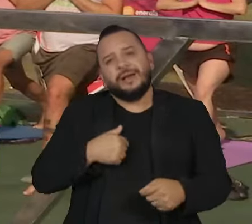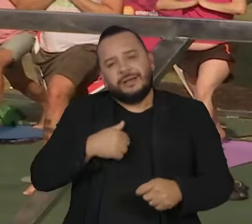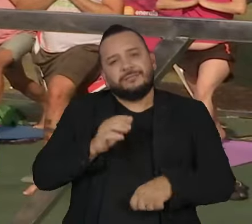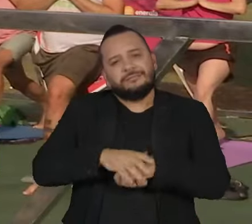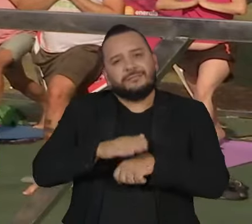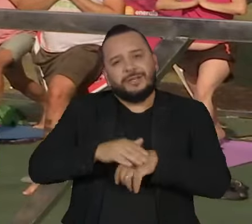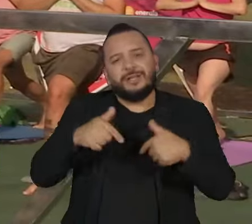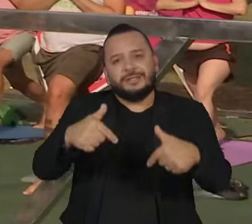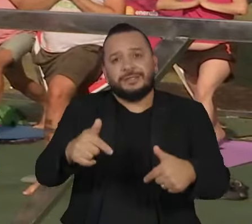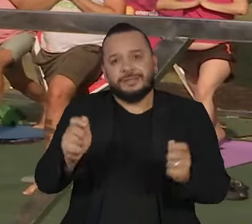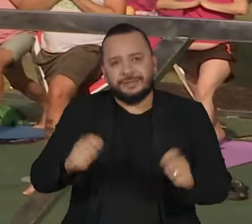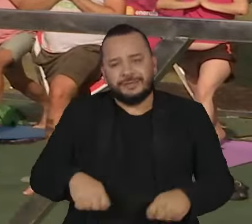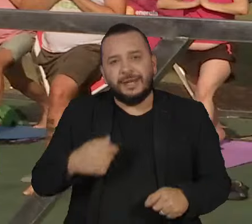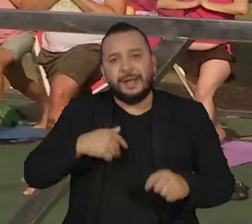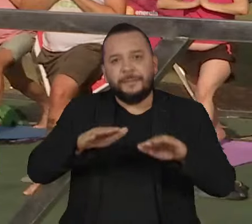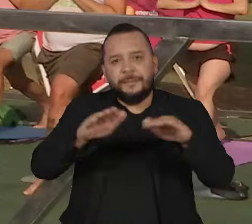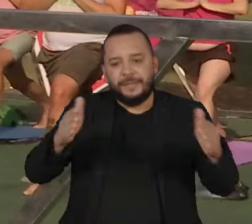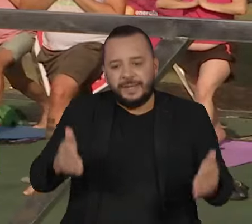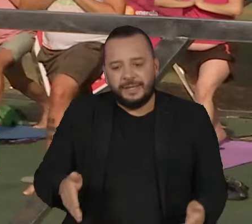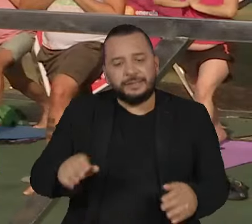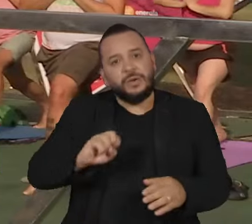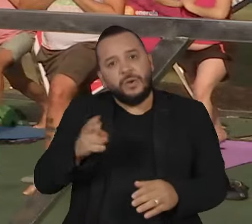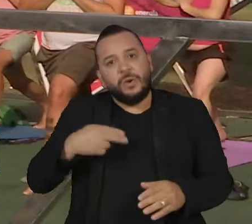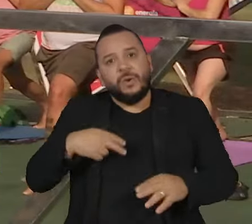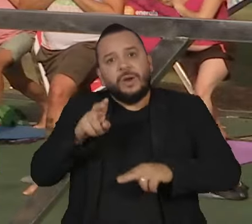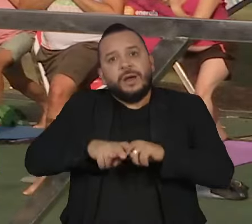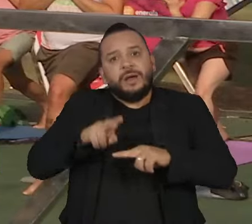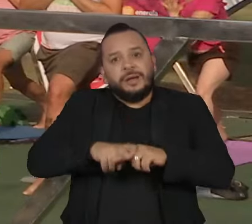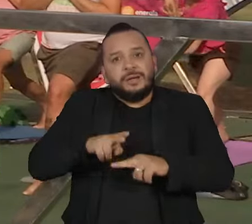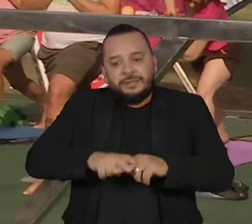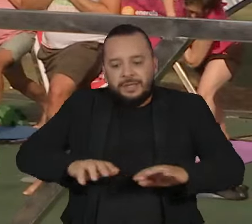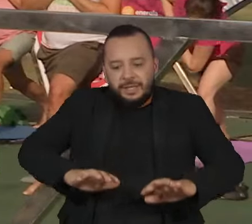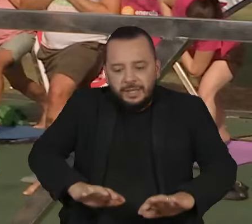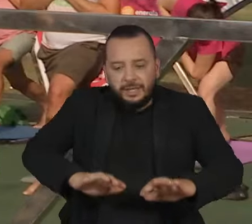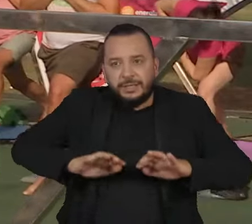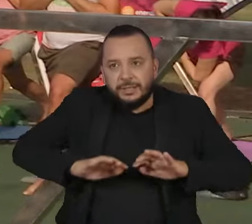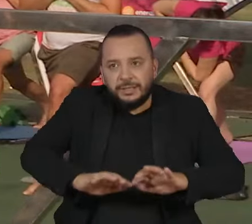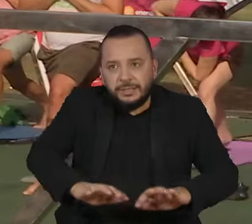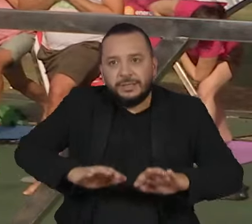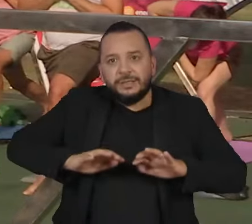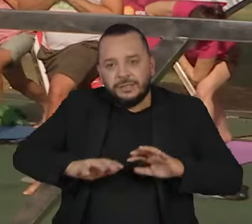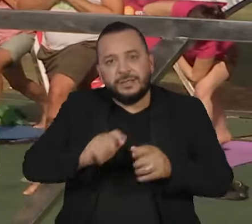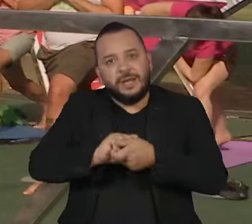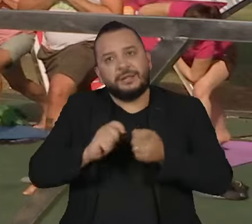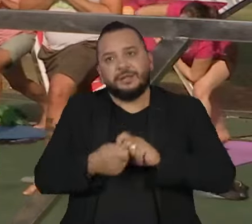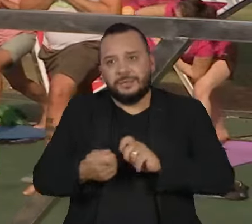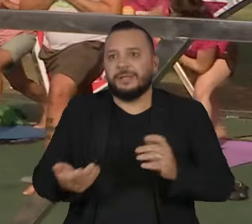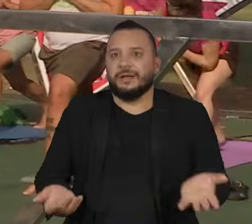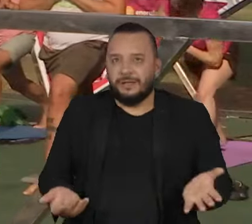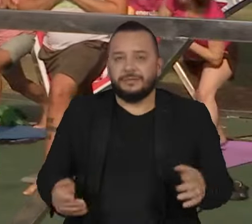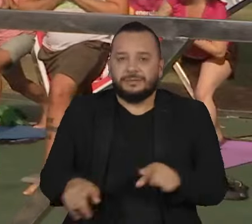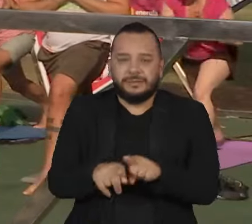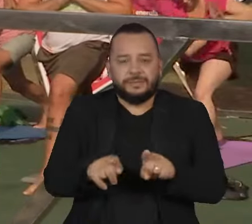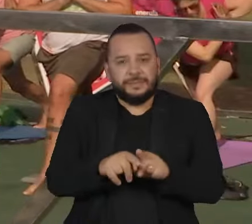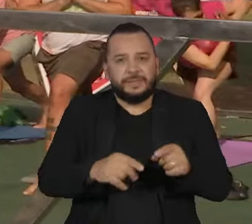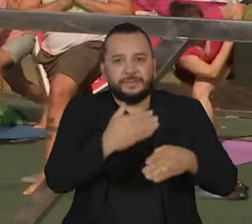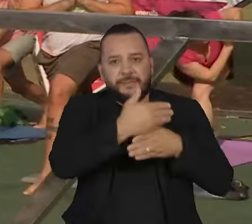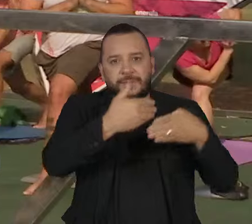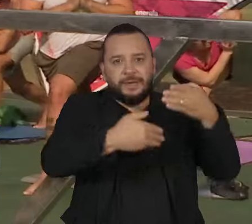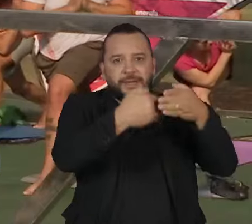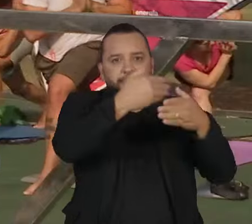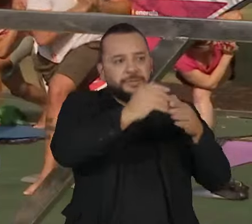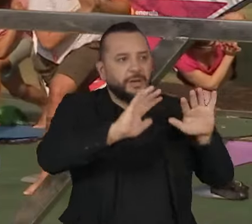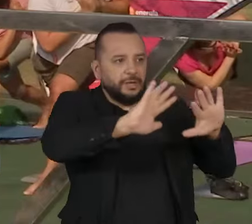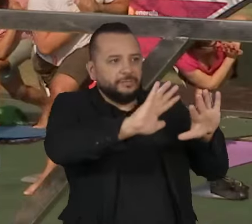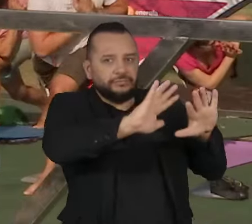uma mesa, uma cadeira na sua casa como apoio para iniciar uma flexão adaptada. Uma parede também, você pode apoiar a sua